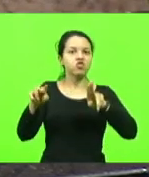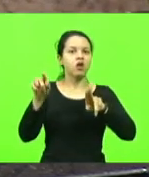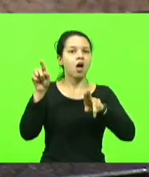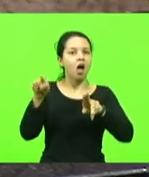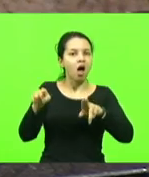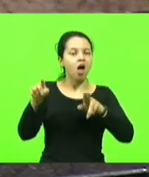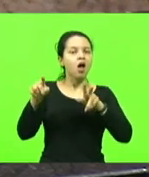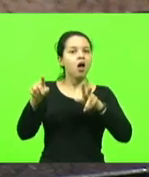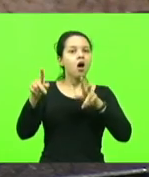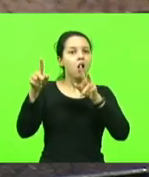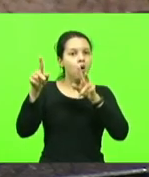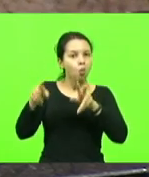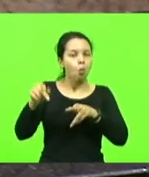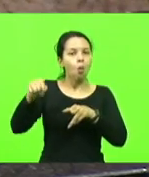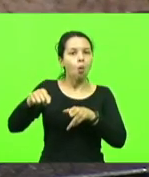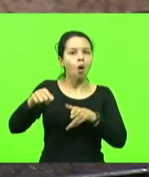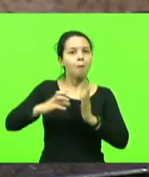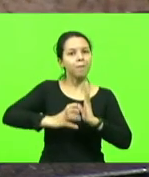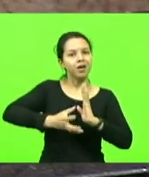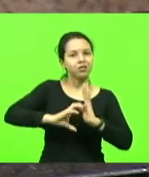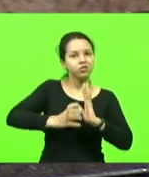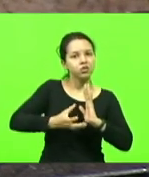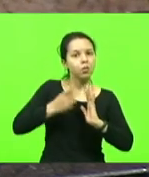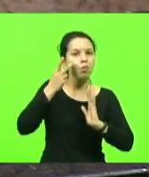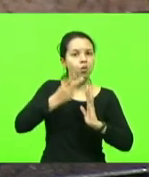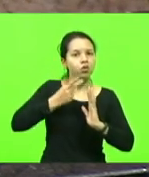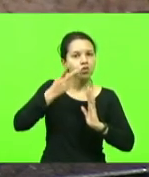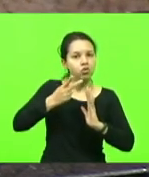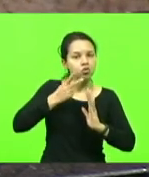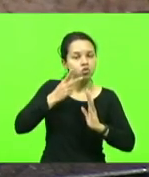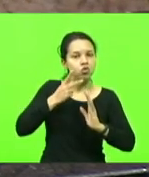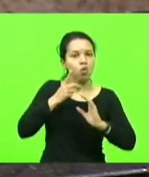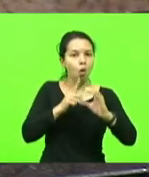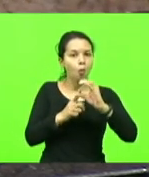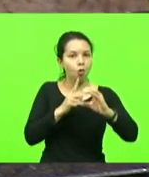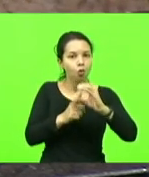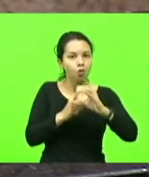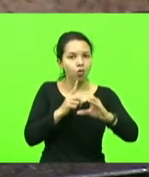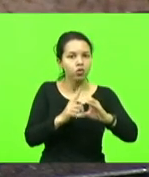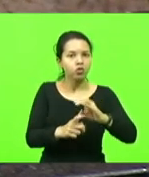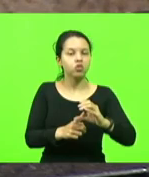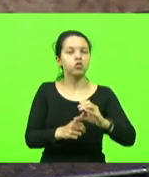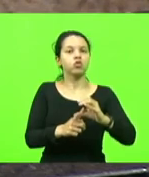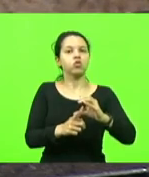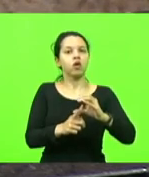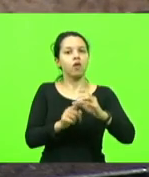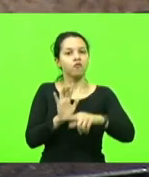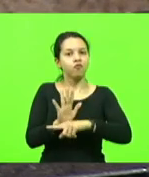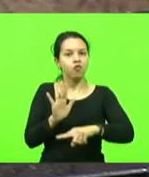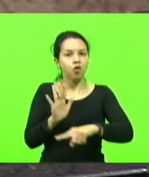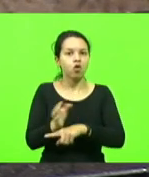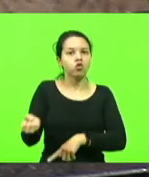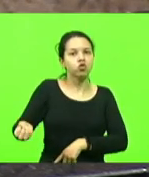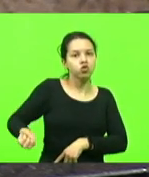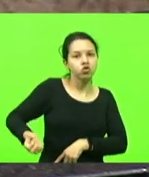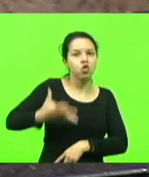político comunista em favor da nova ordem mundial. Vagabundos,